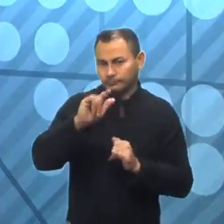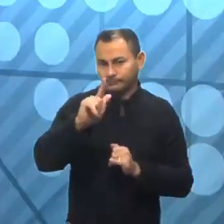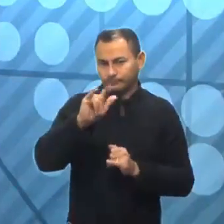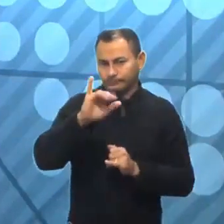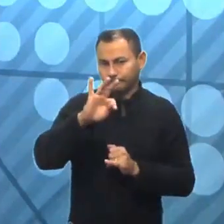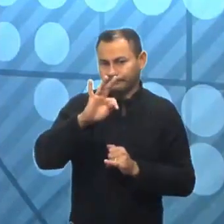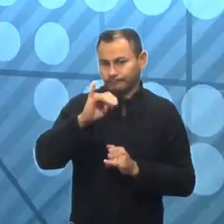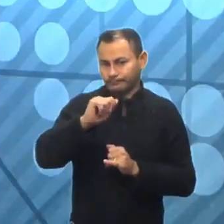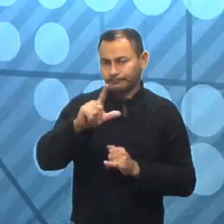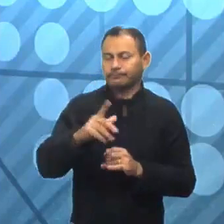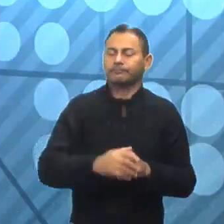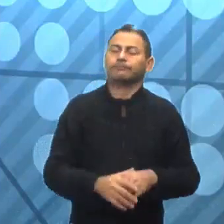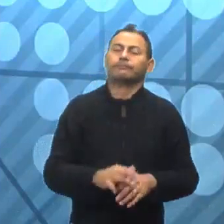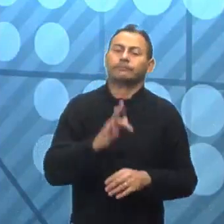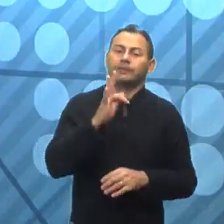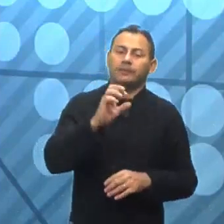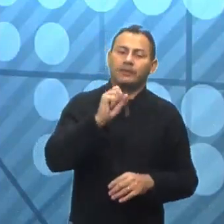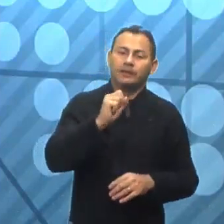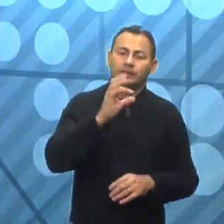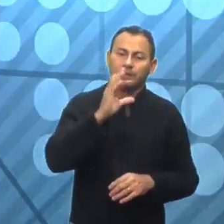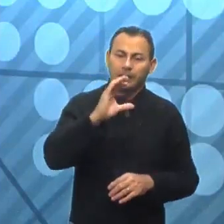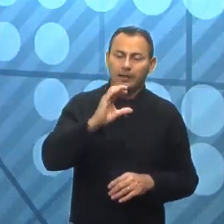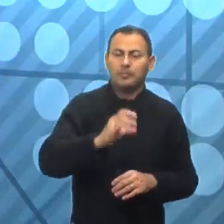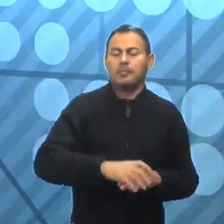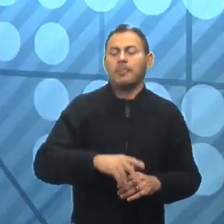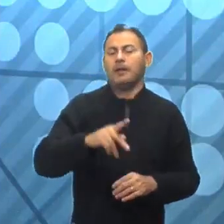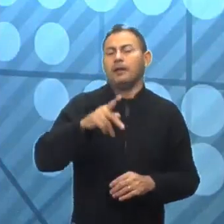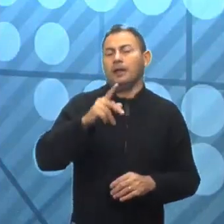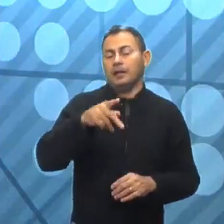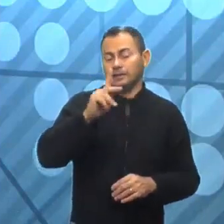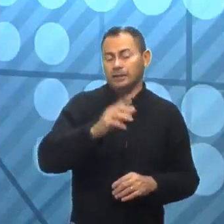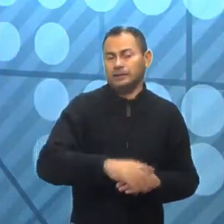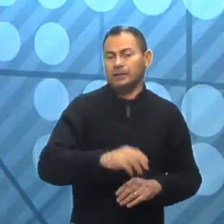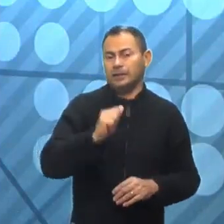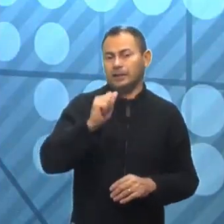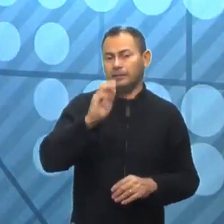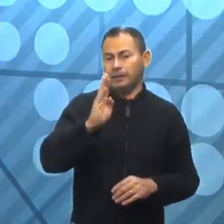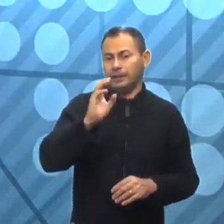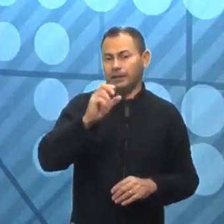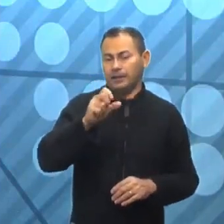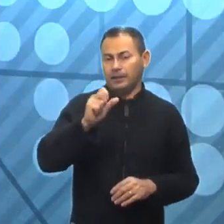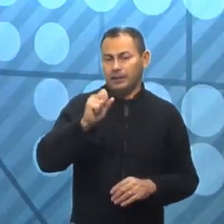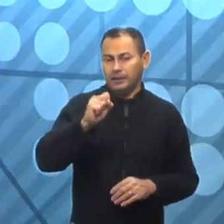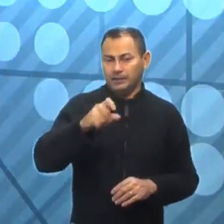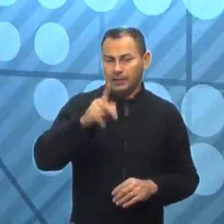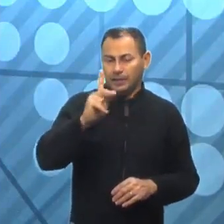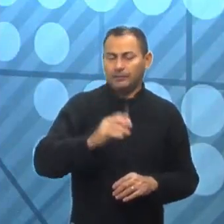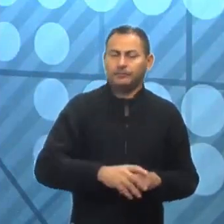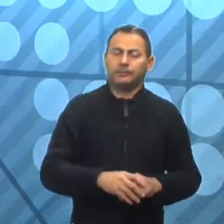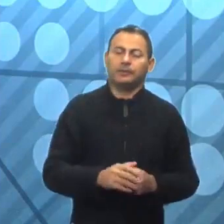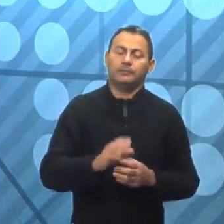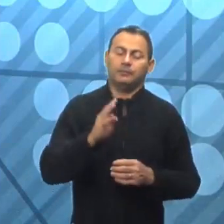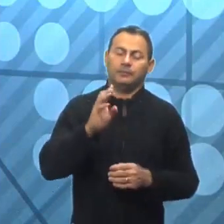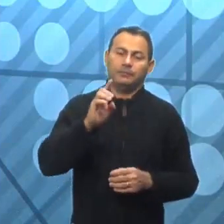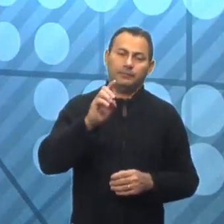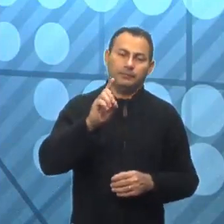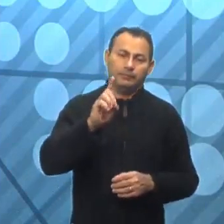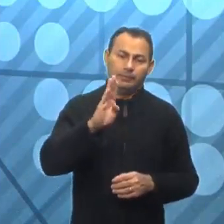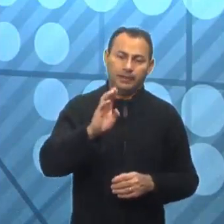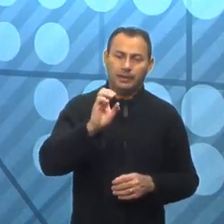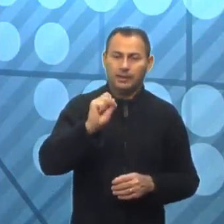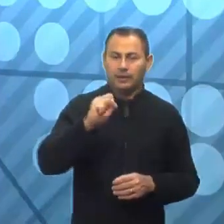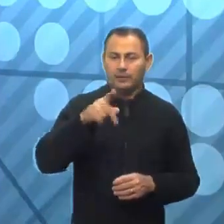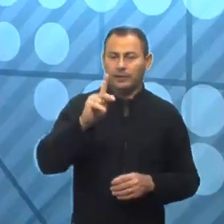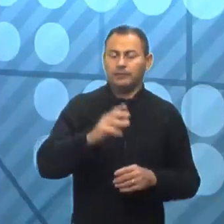são os casos de FSK, PSK e ASK, onde você vai chavear a amplitude, vai chavear a frequência e